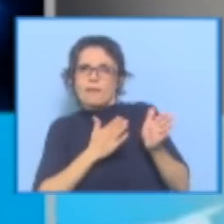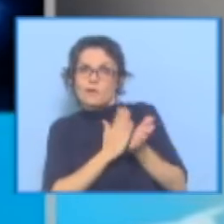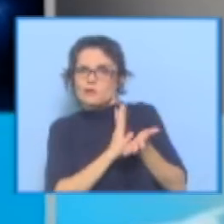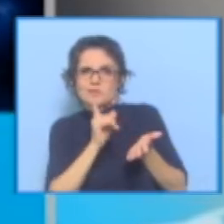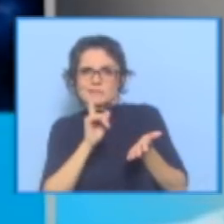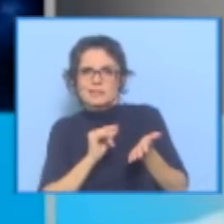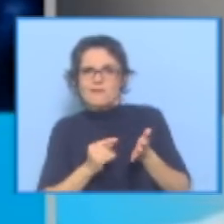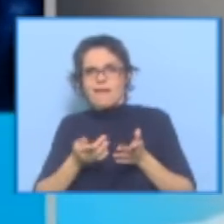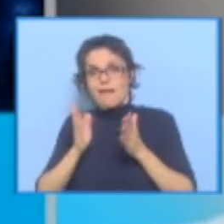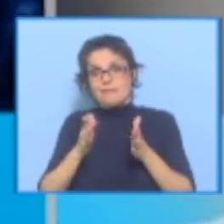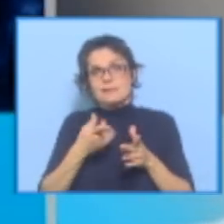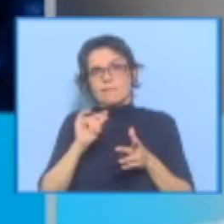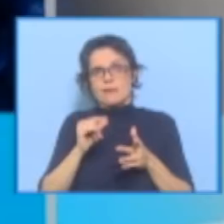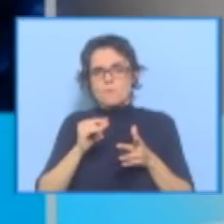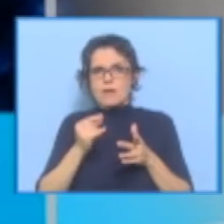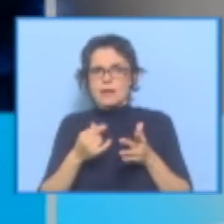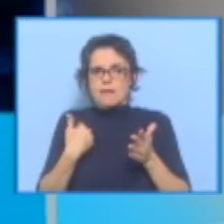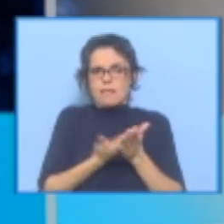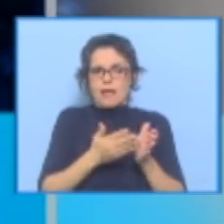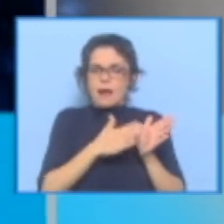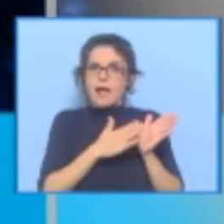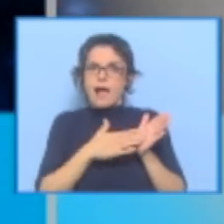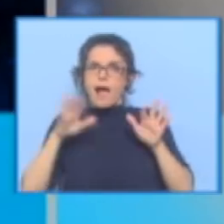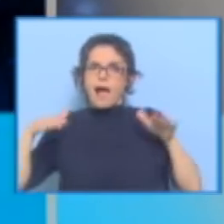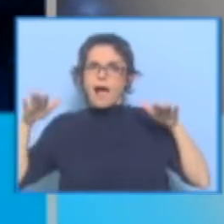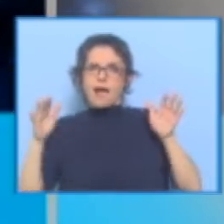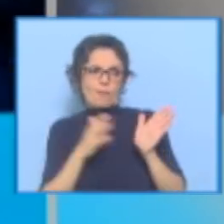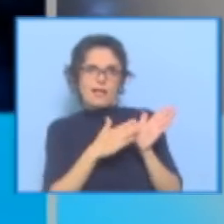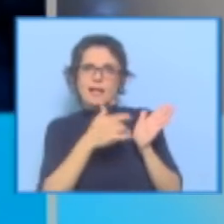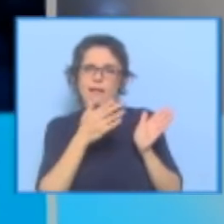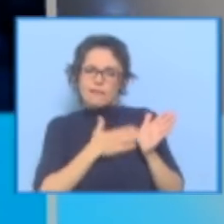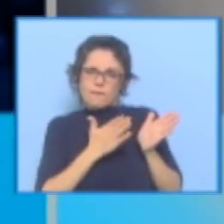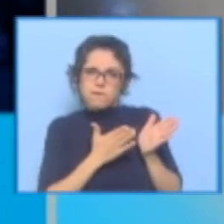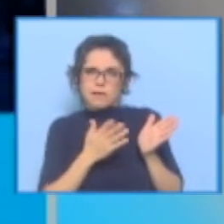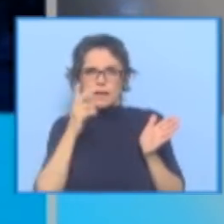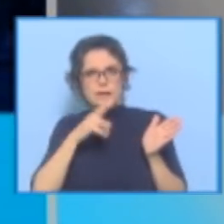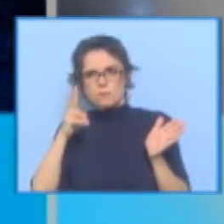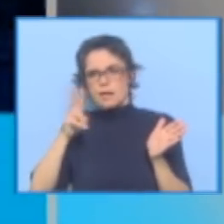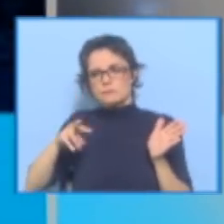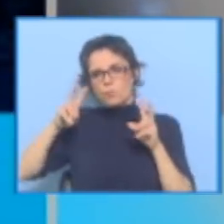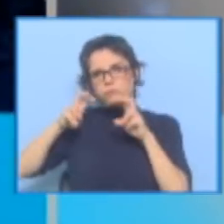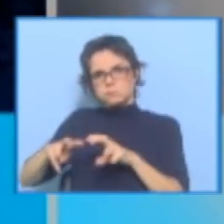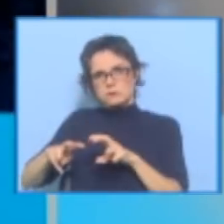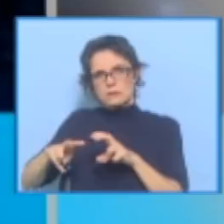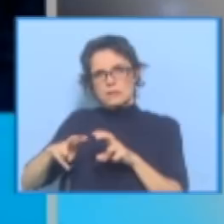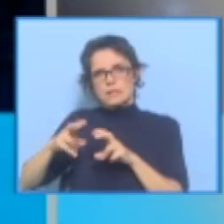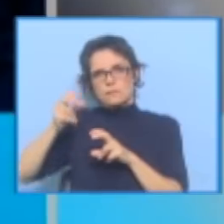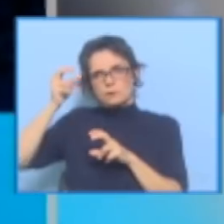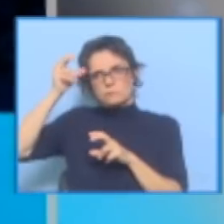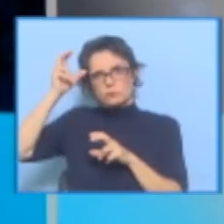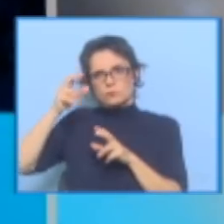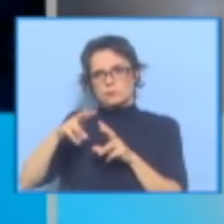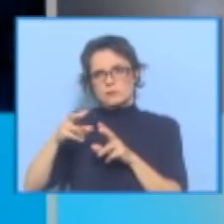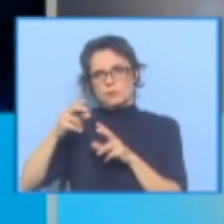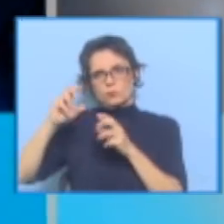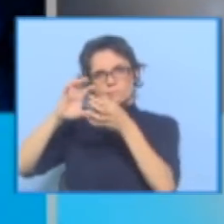podemos dizer, intelectualizar a fé, não no sentido de tornar uma filosofia, mas de a tornar racional e compreensível e possível